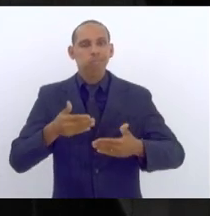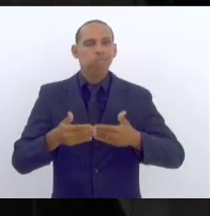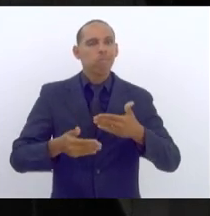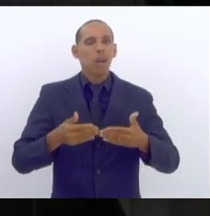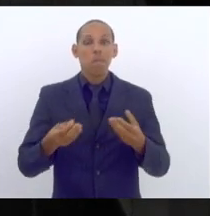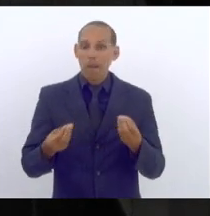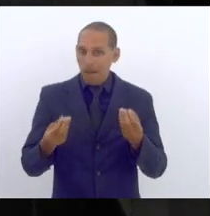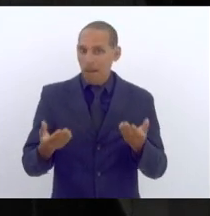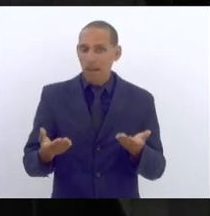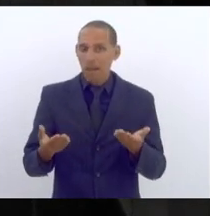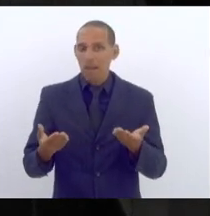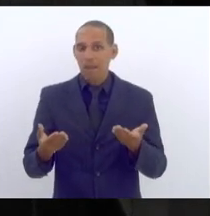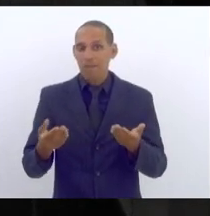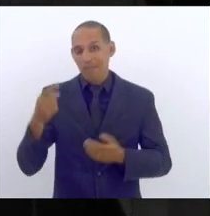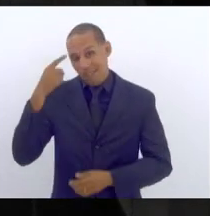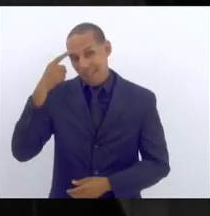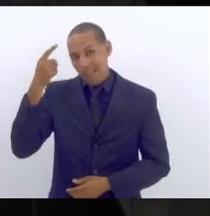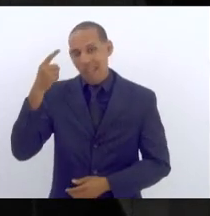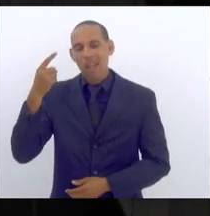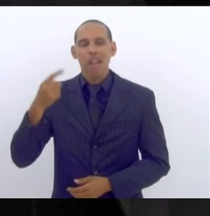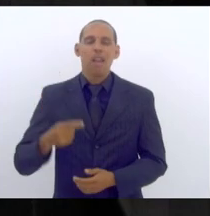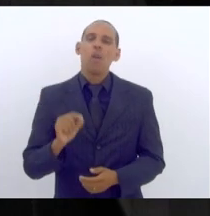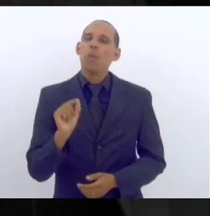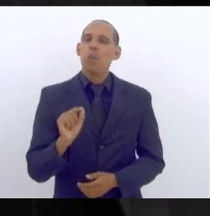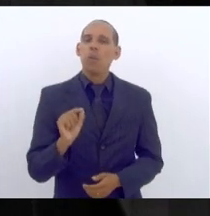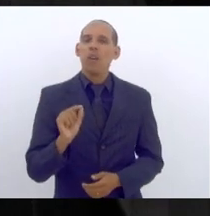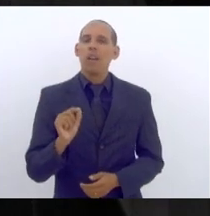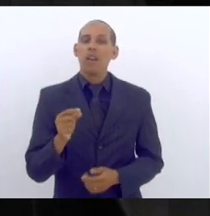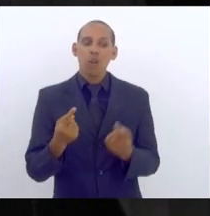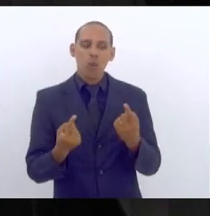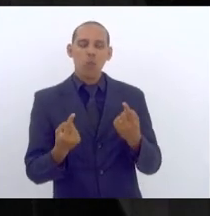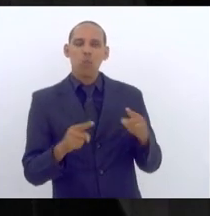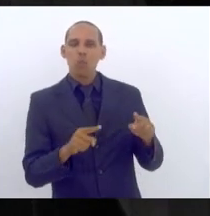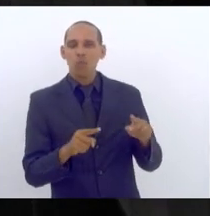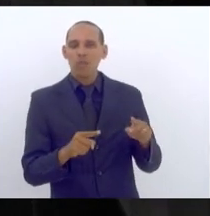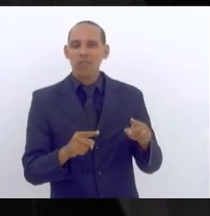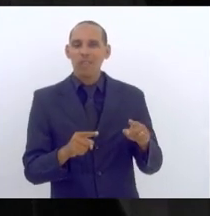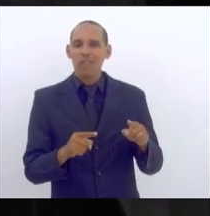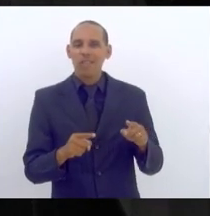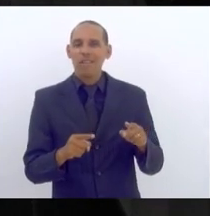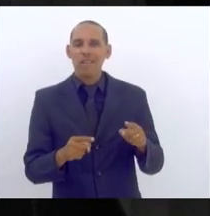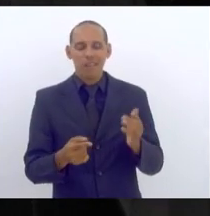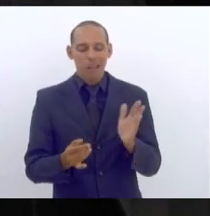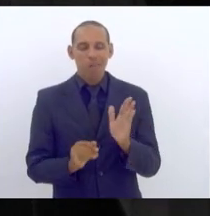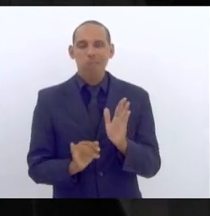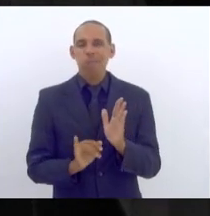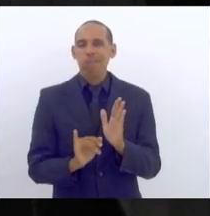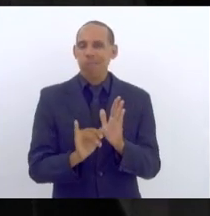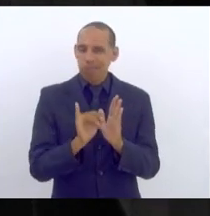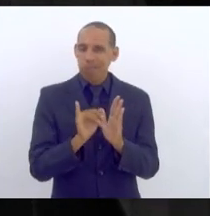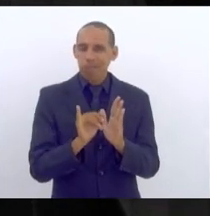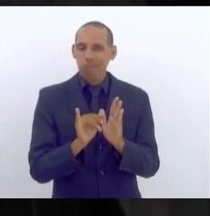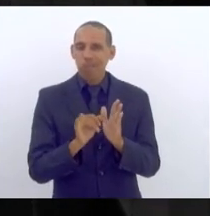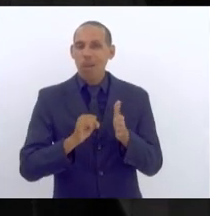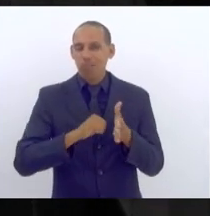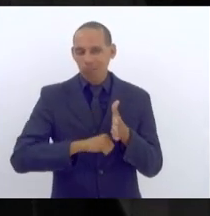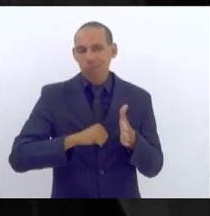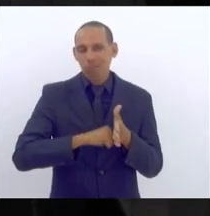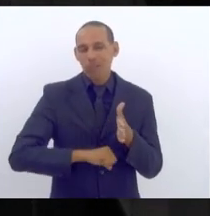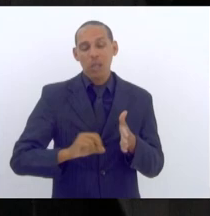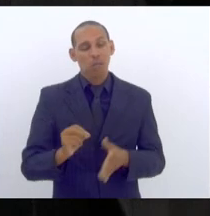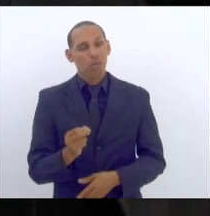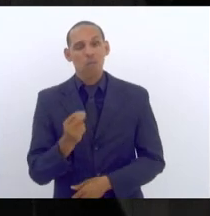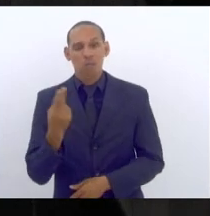para em tese combater a inflação ou para